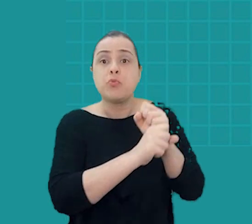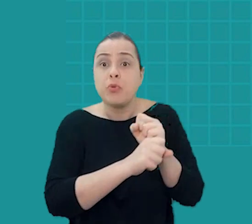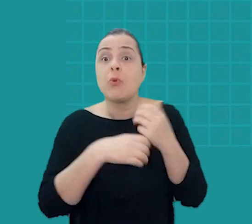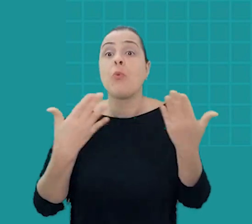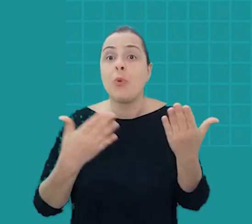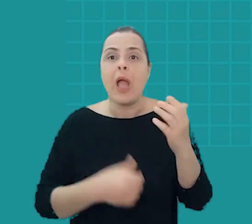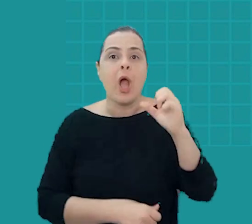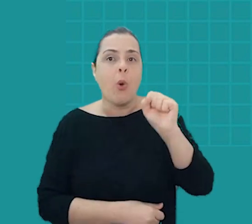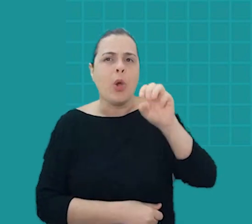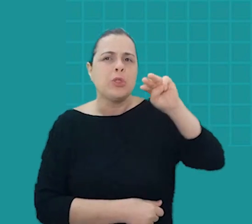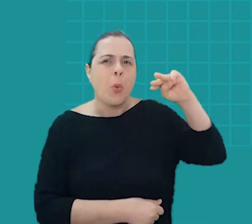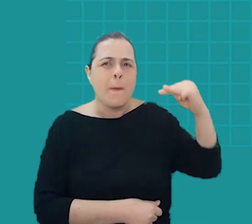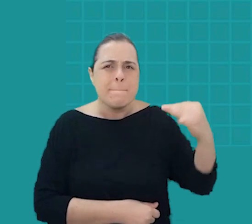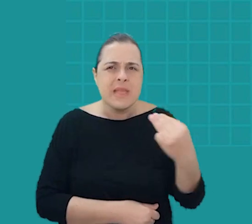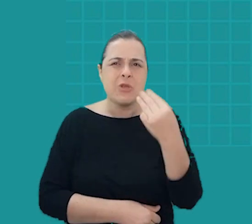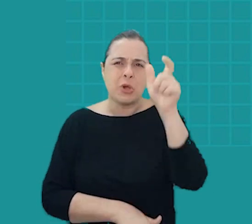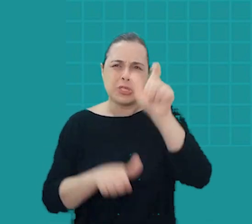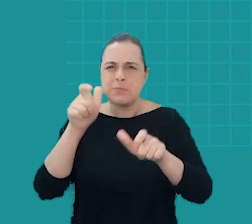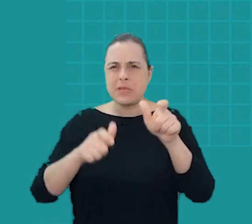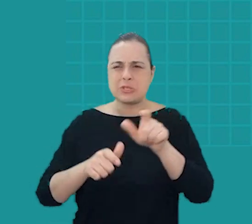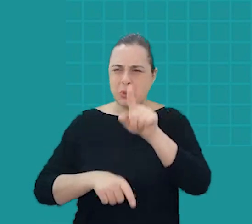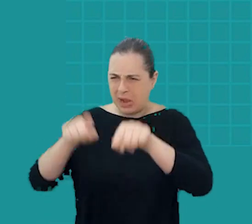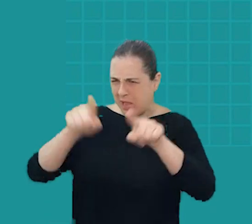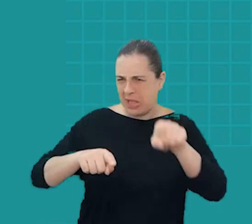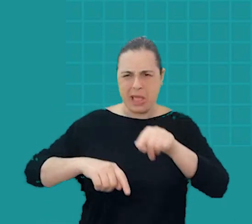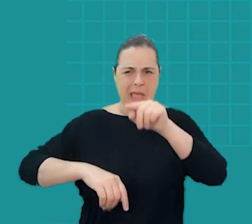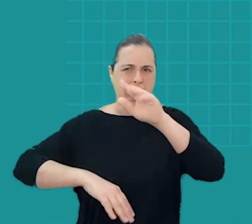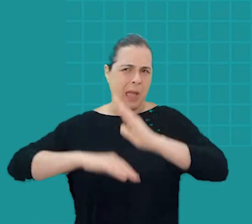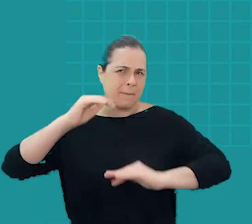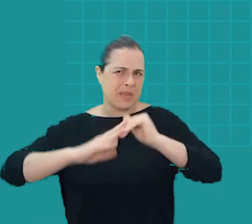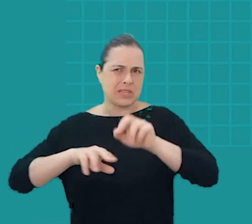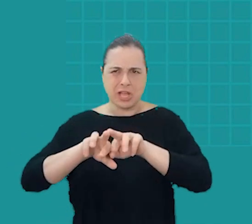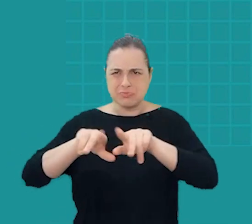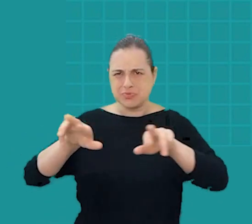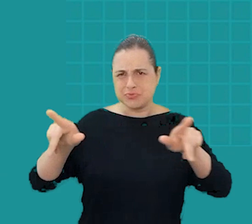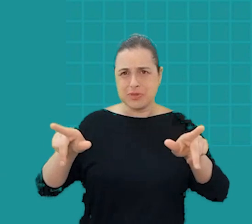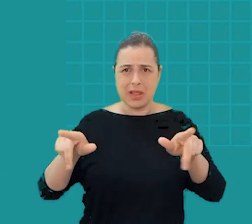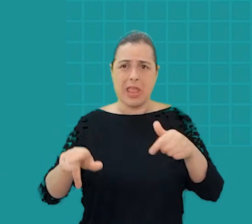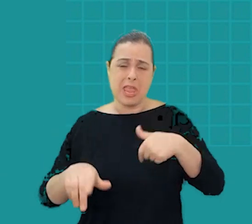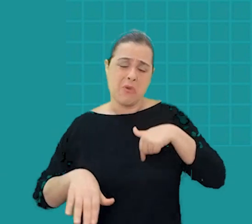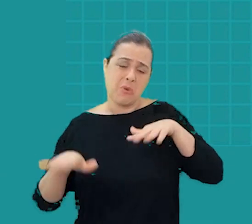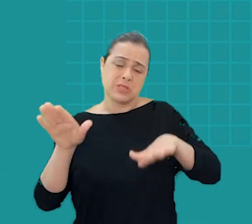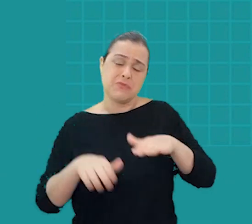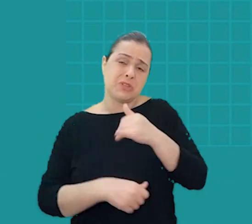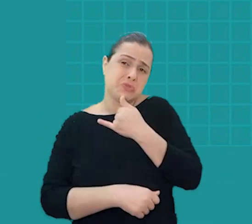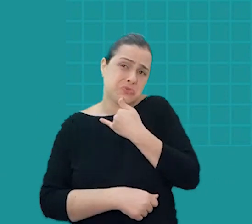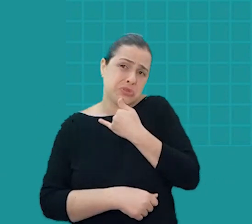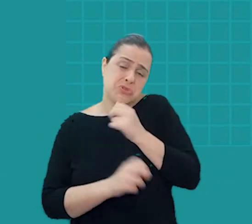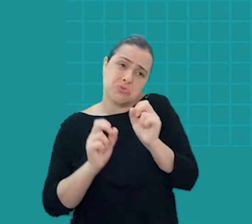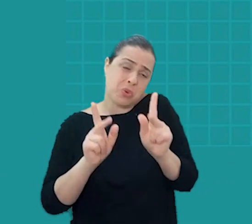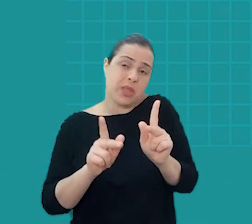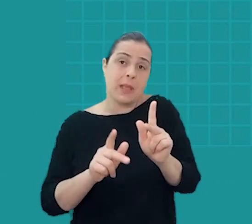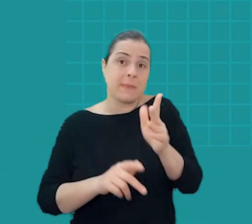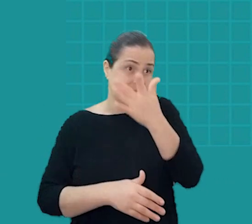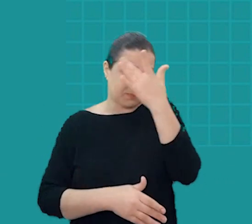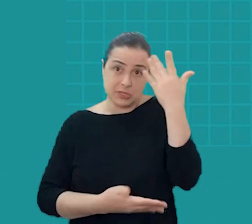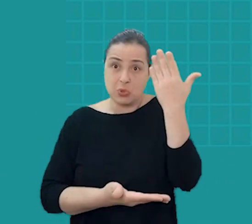habilidades. Vou ficar chateado um pouquinho, mas ok, não estou fazendo ninguém perder seu